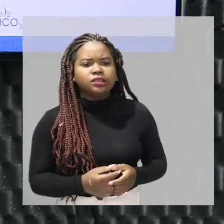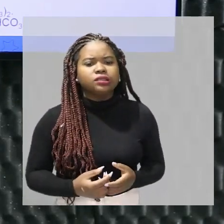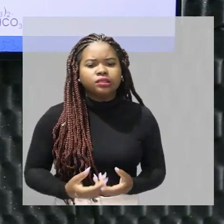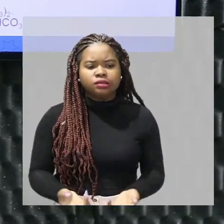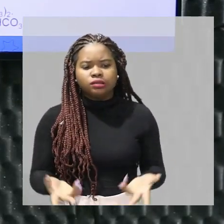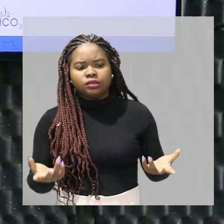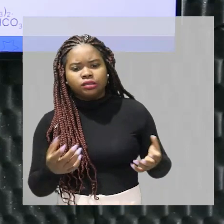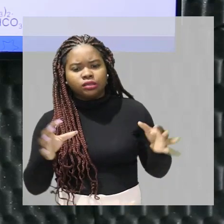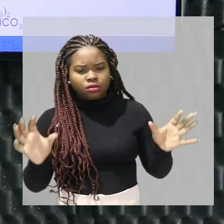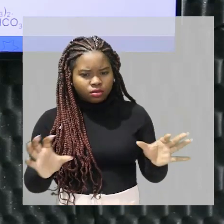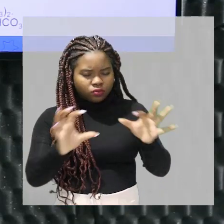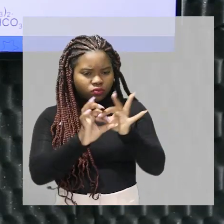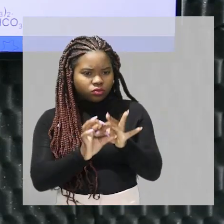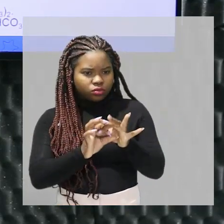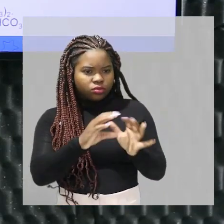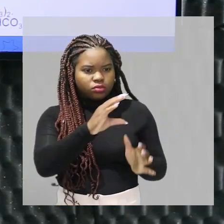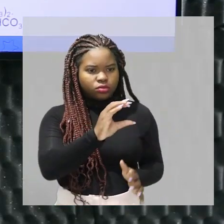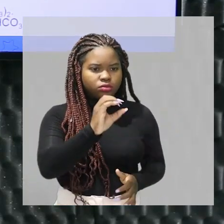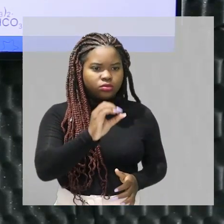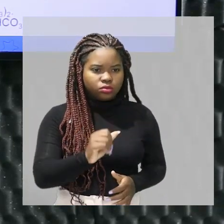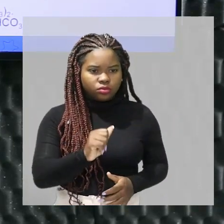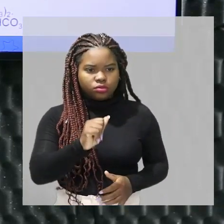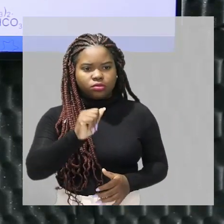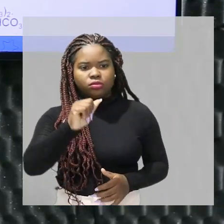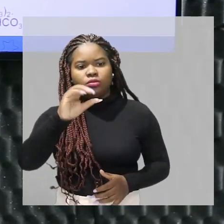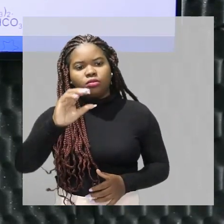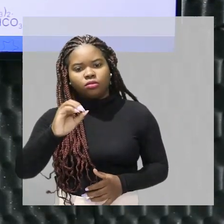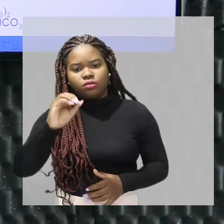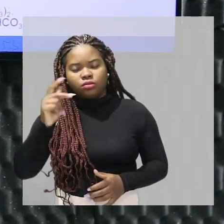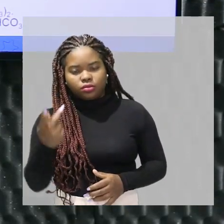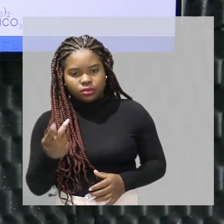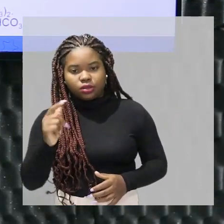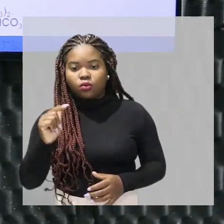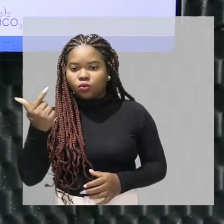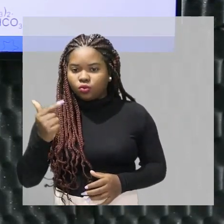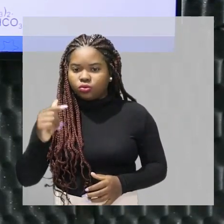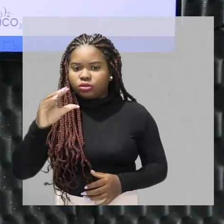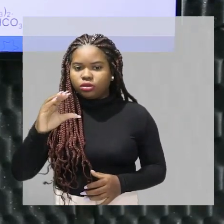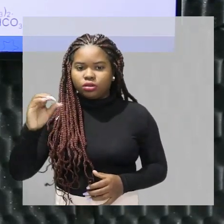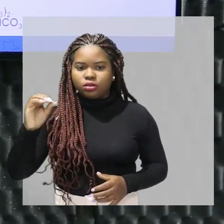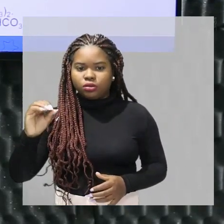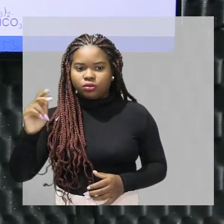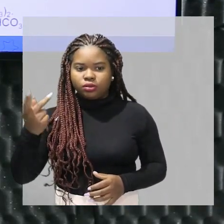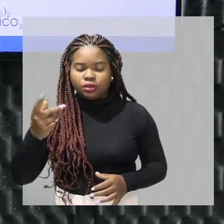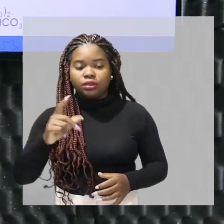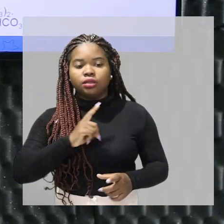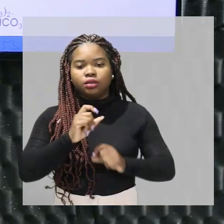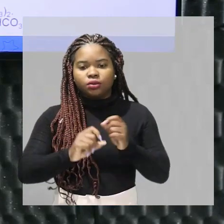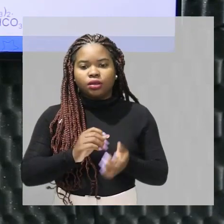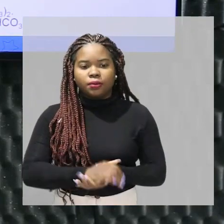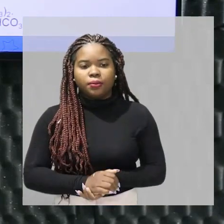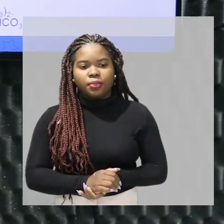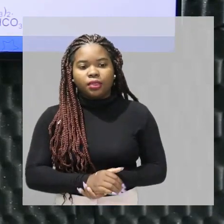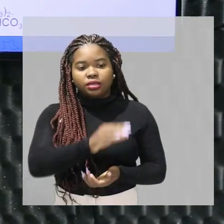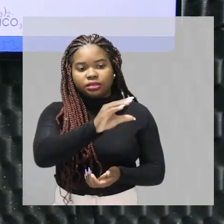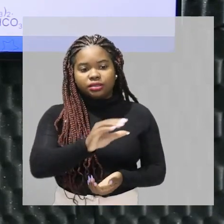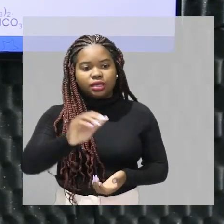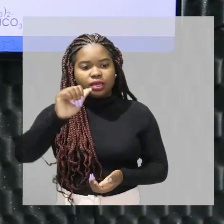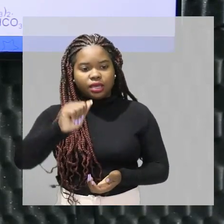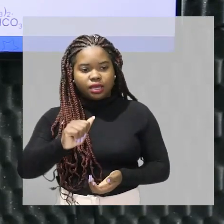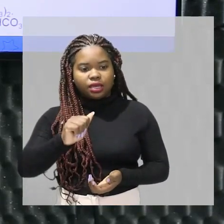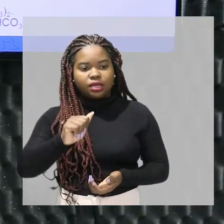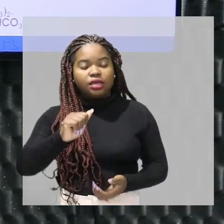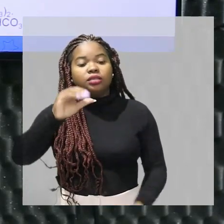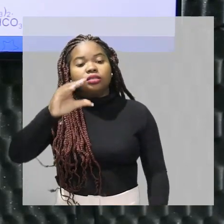cálcio com o gás carbônico, o dióxido de carbono, eu vou ter a formação do CaCO3,